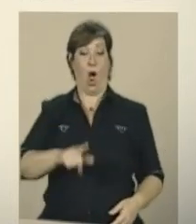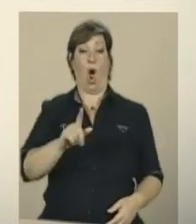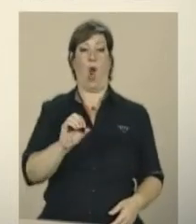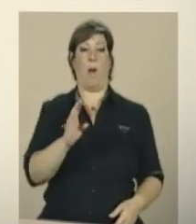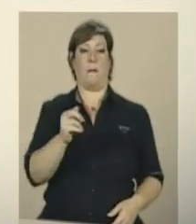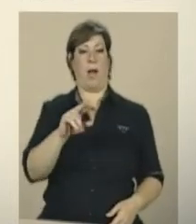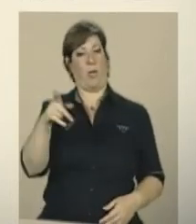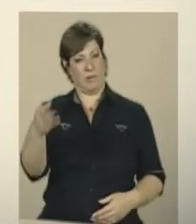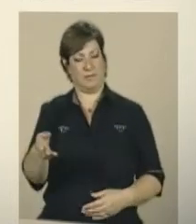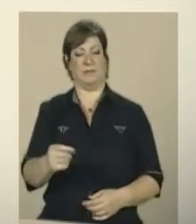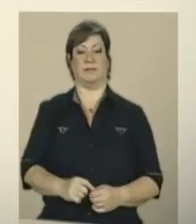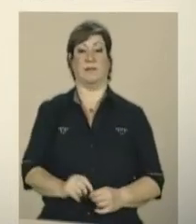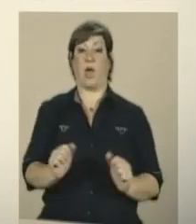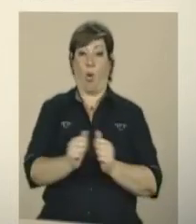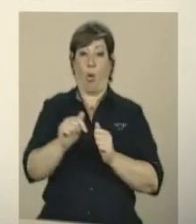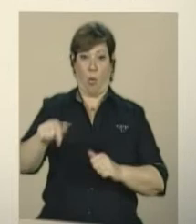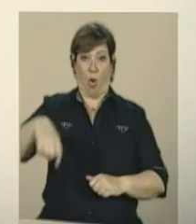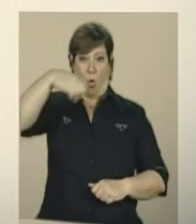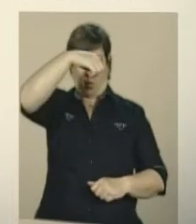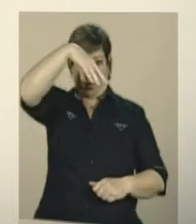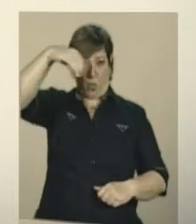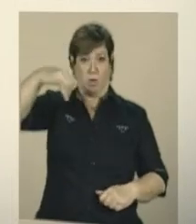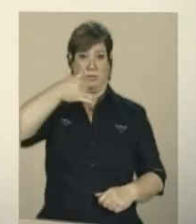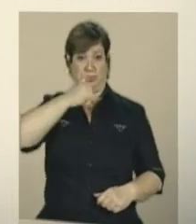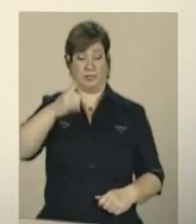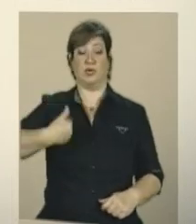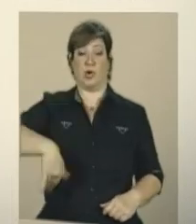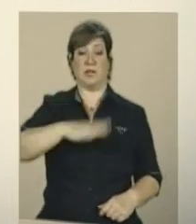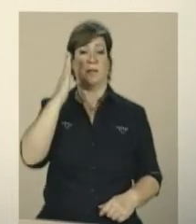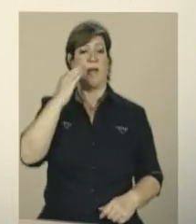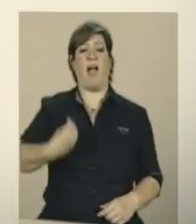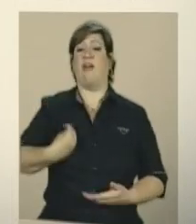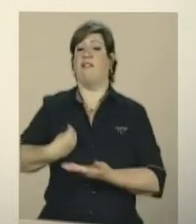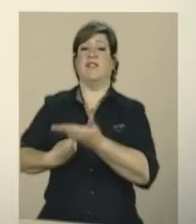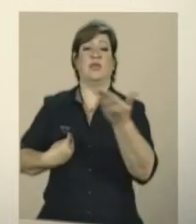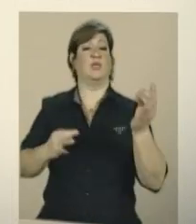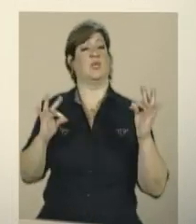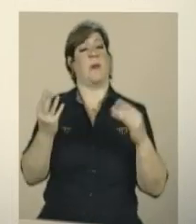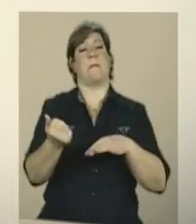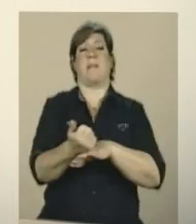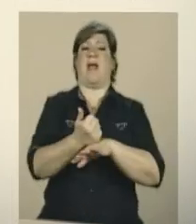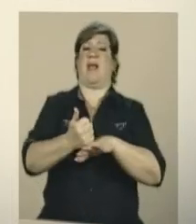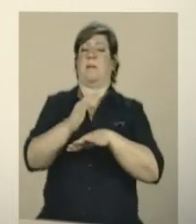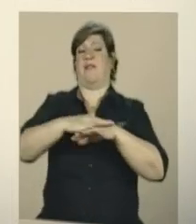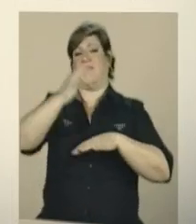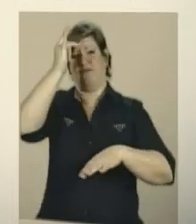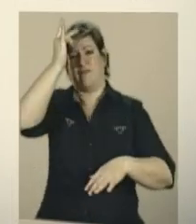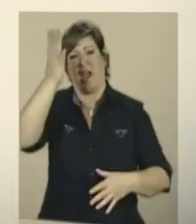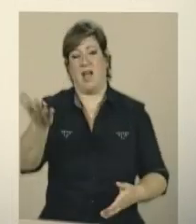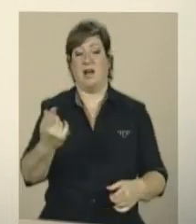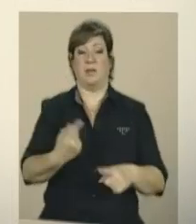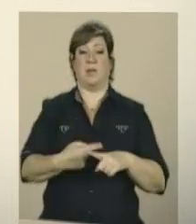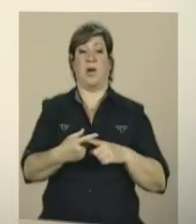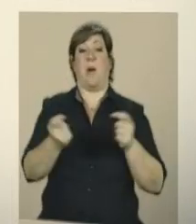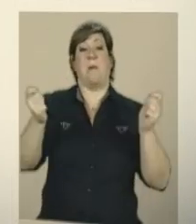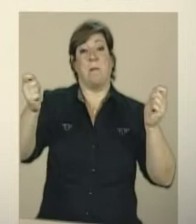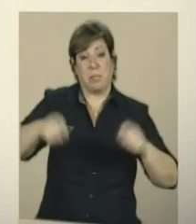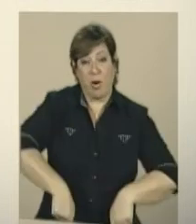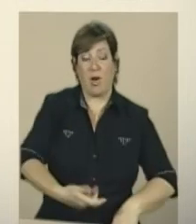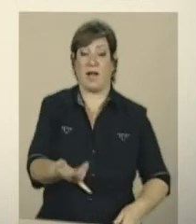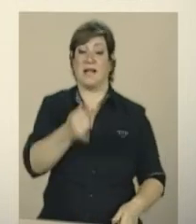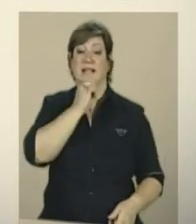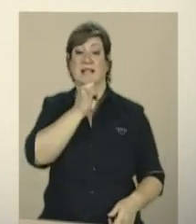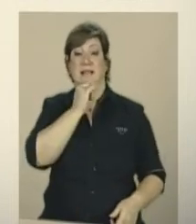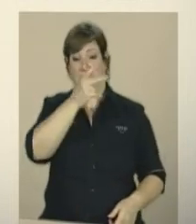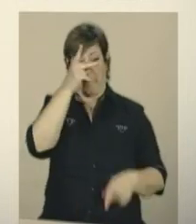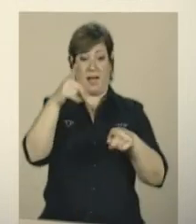Lobão qu A luz elétrica nós sabemos a vida de todo mundo fica muito mais fácil é possível por por exemplo